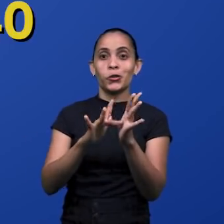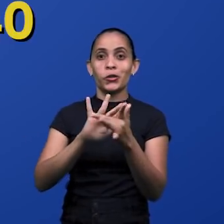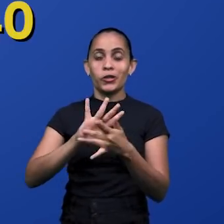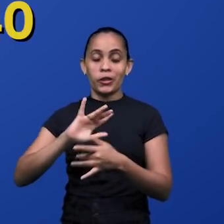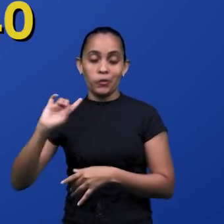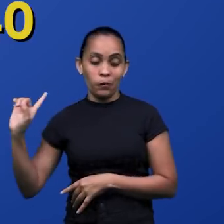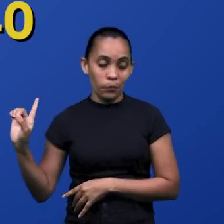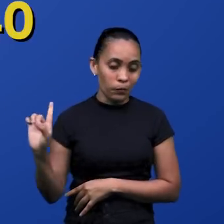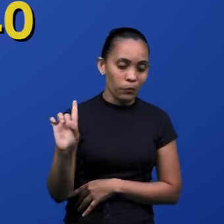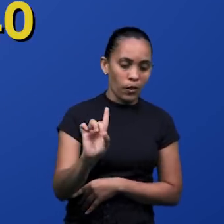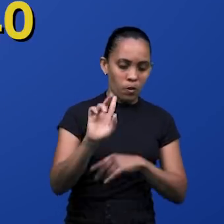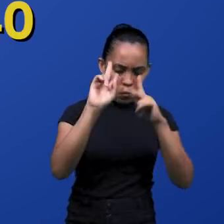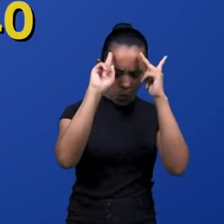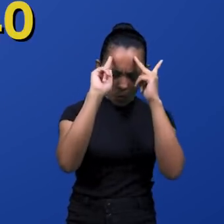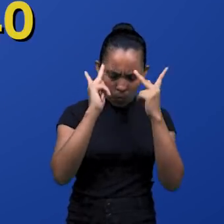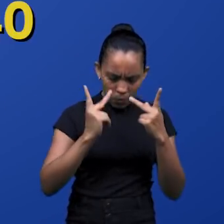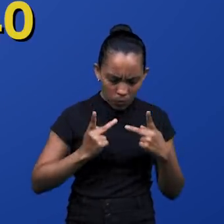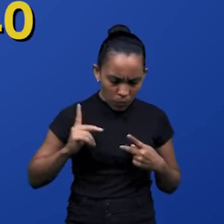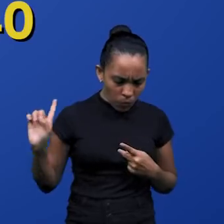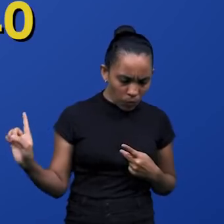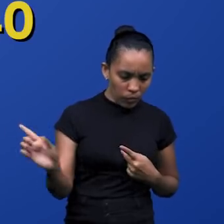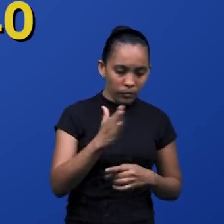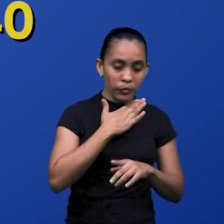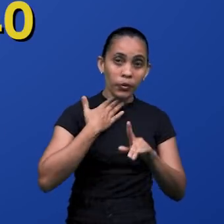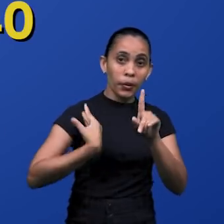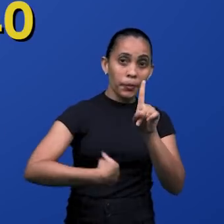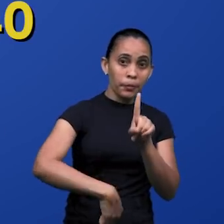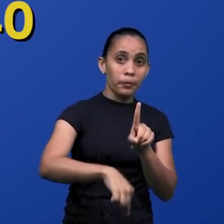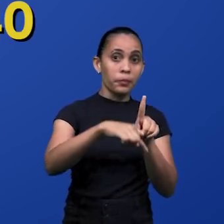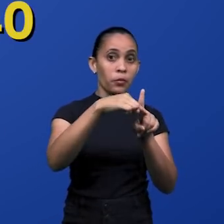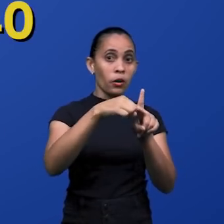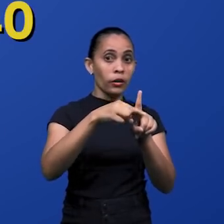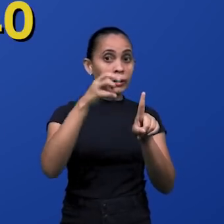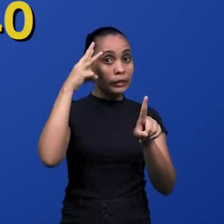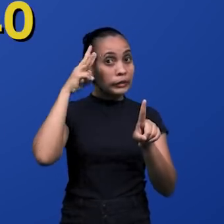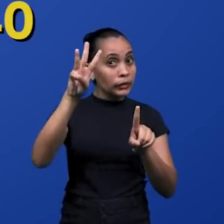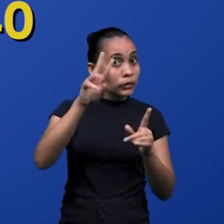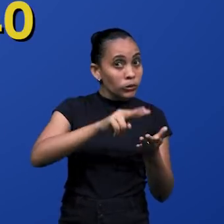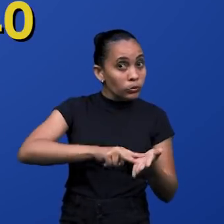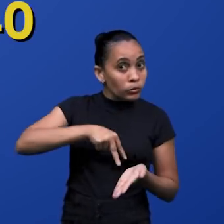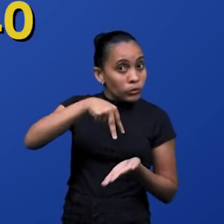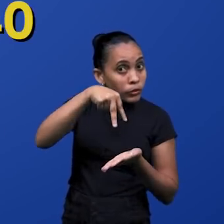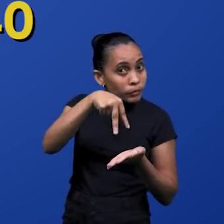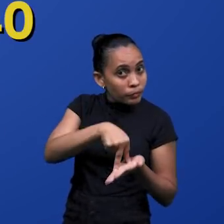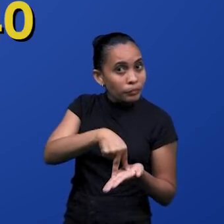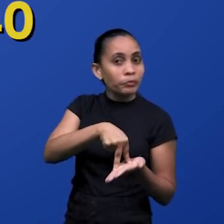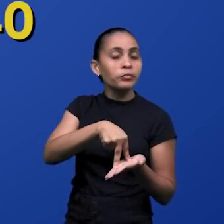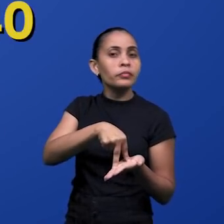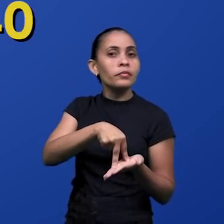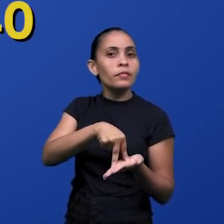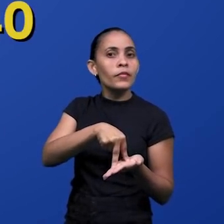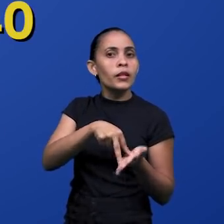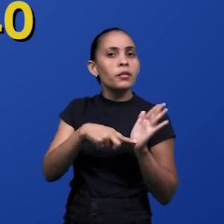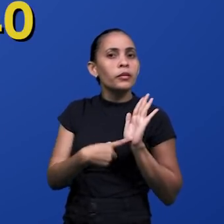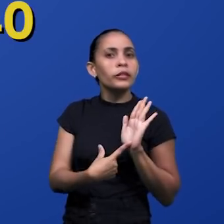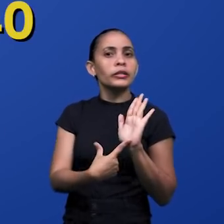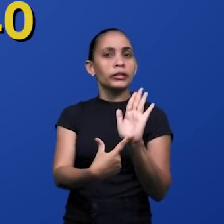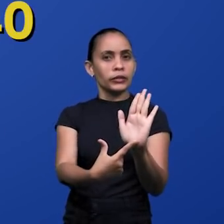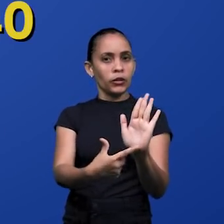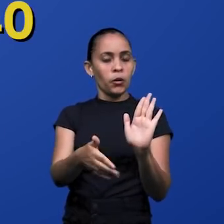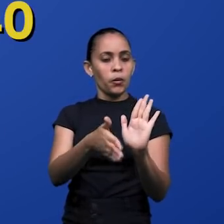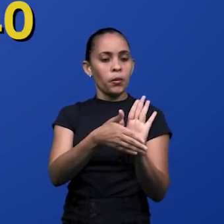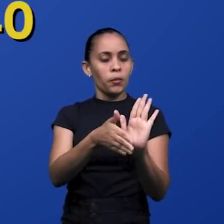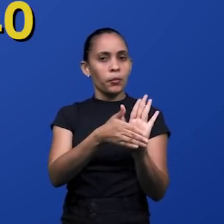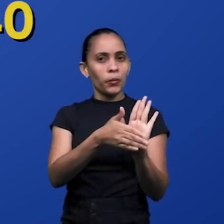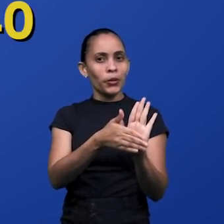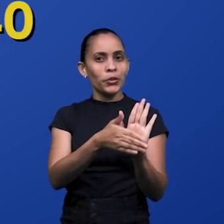veio a esse mundo como homem, morre na cruz, ressuscita ao terceiro dia, para cumprimento ao